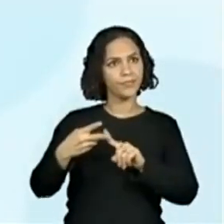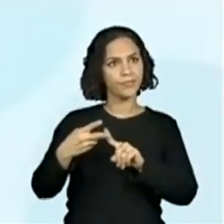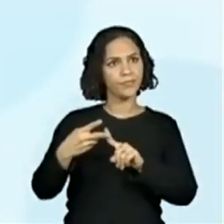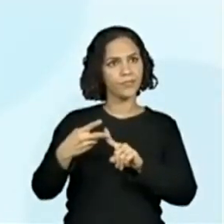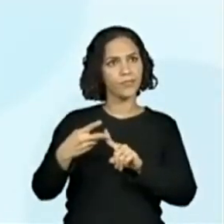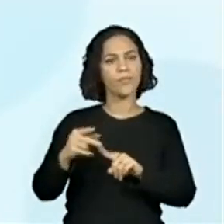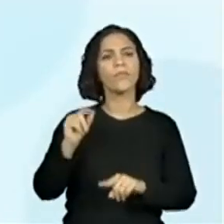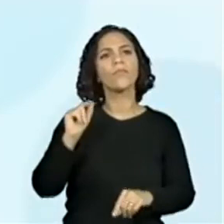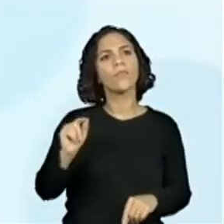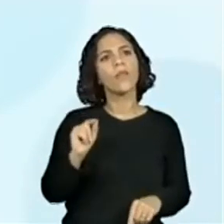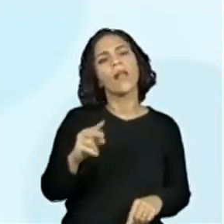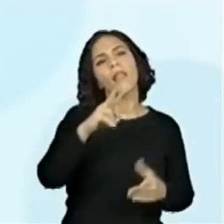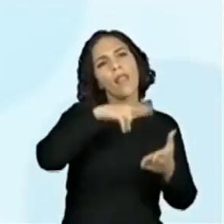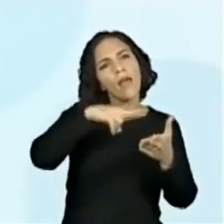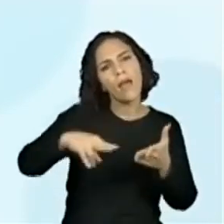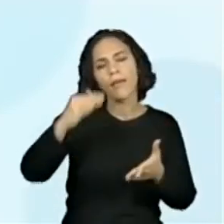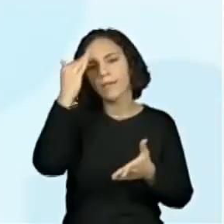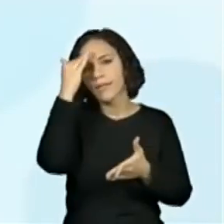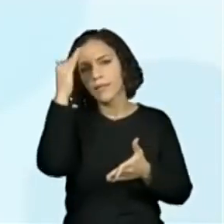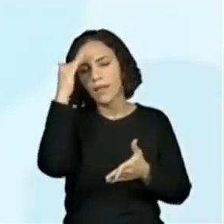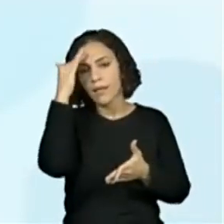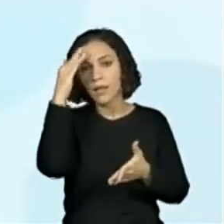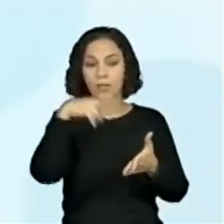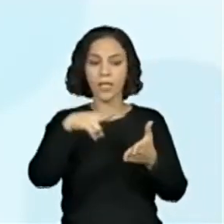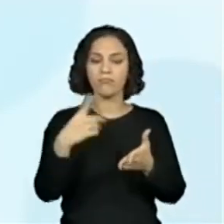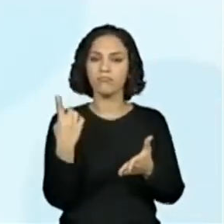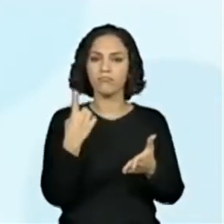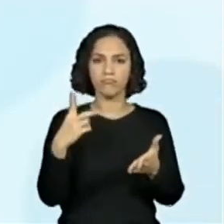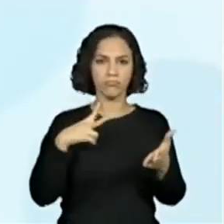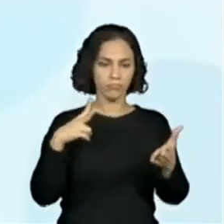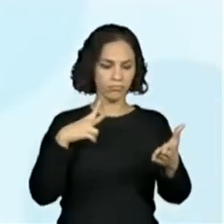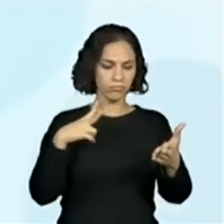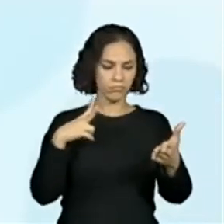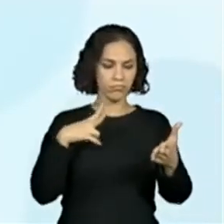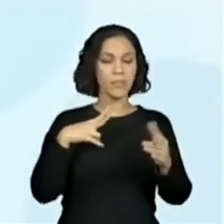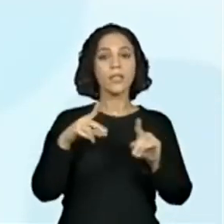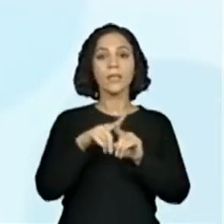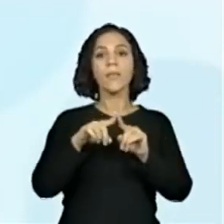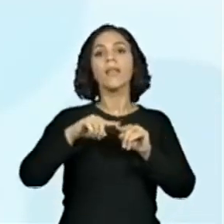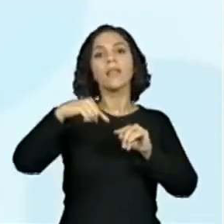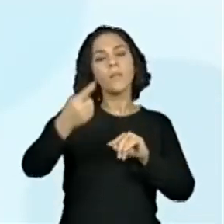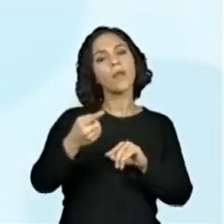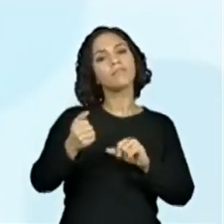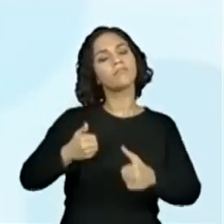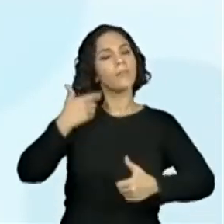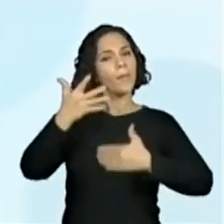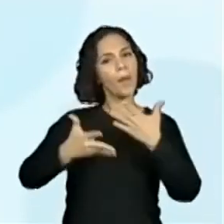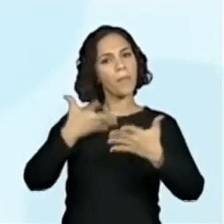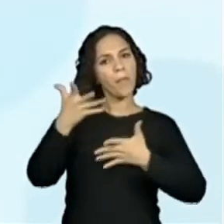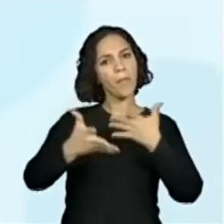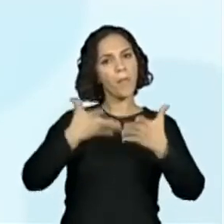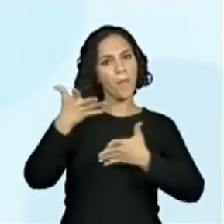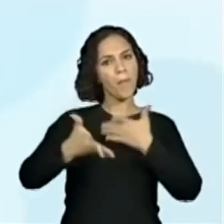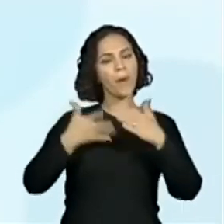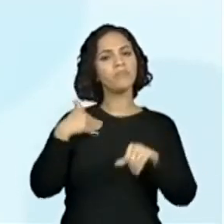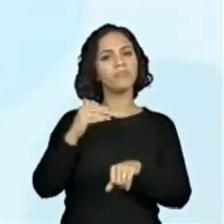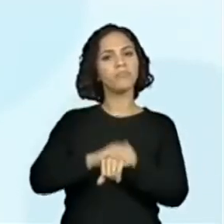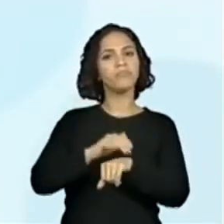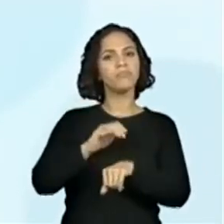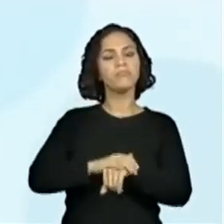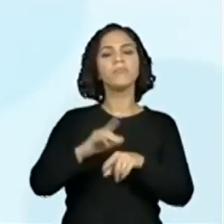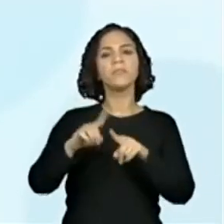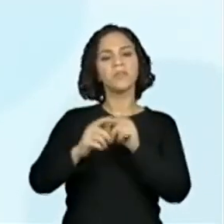EF35LPO1. Ler e compreender silenciosamente e em seguida em voz alta, com autonomia,